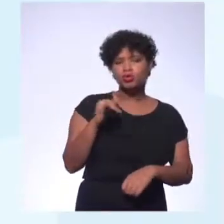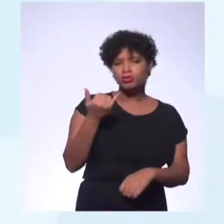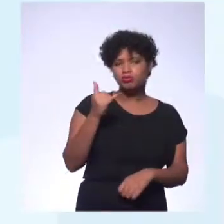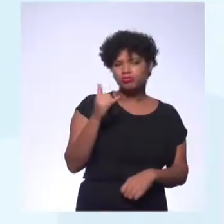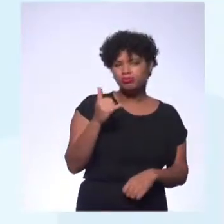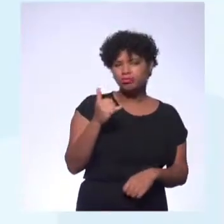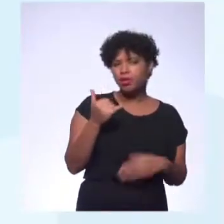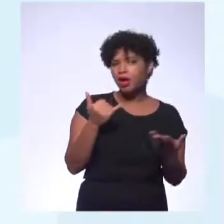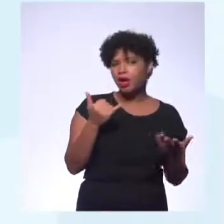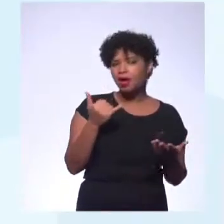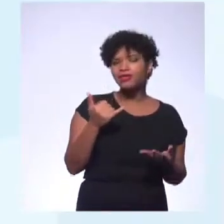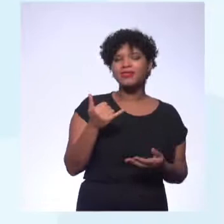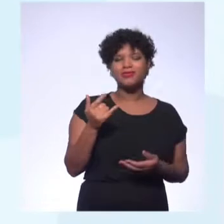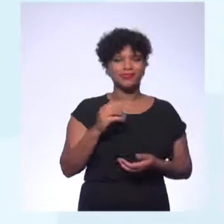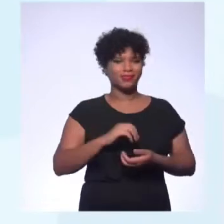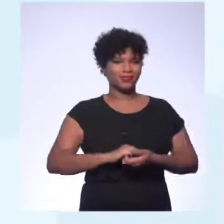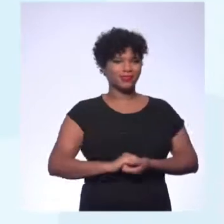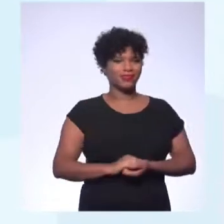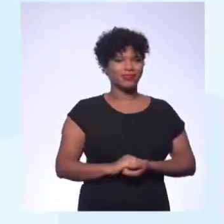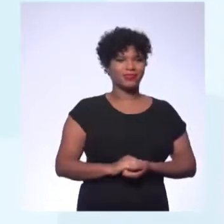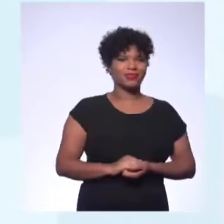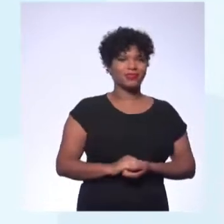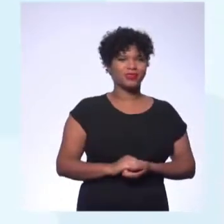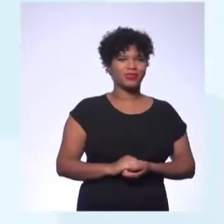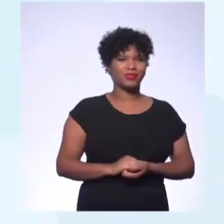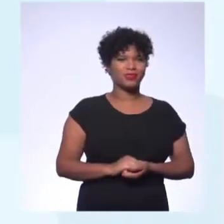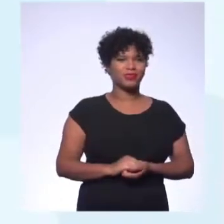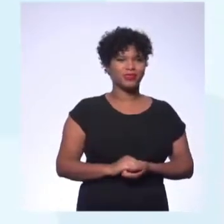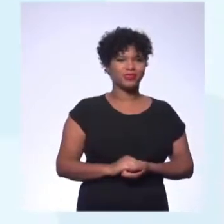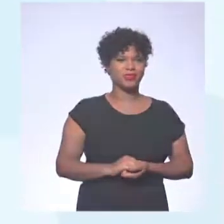ferramentas? 30 segundos e a gente já volta.